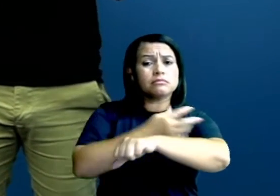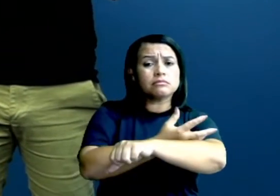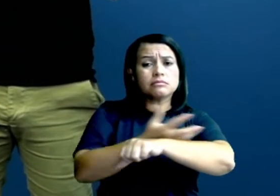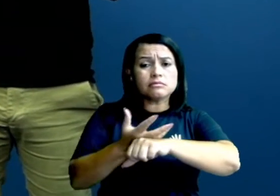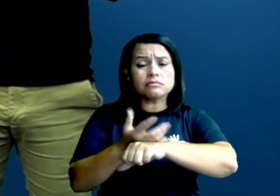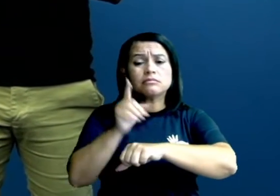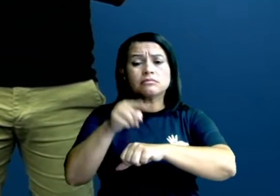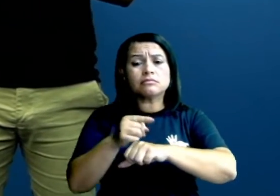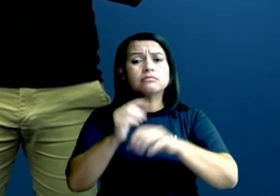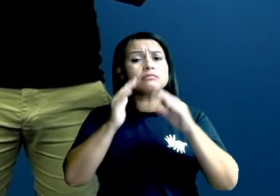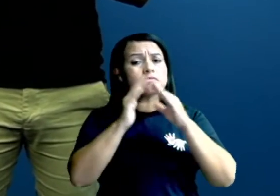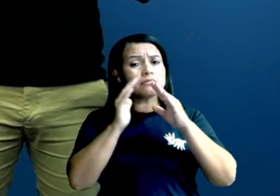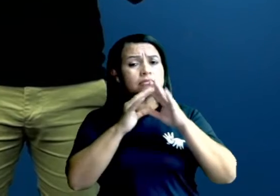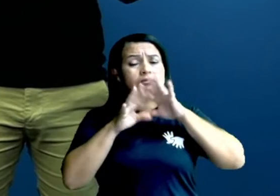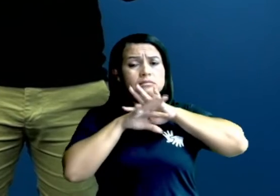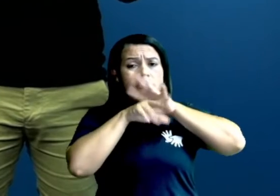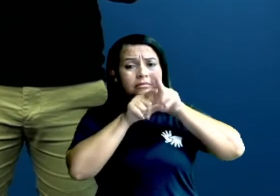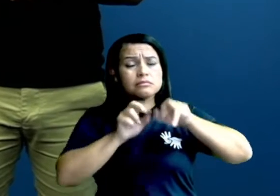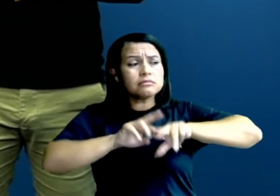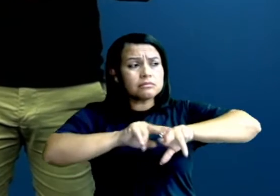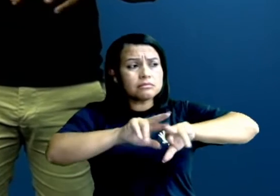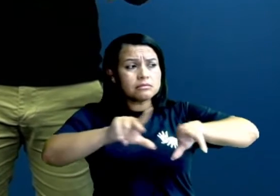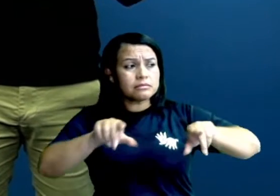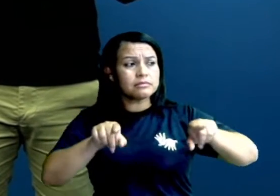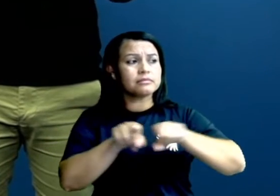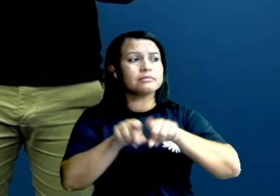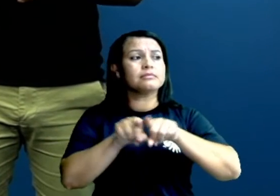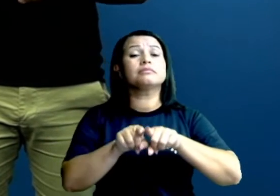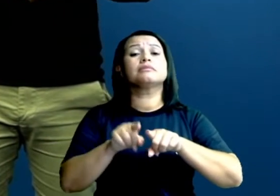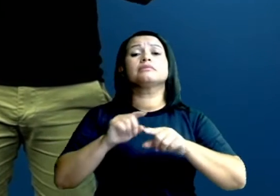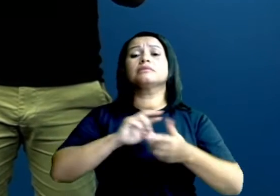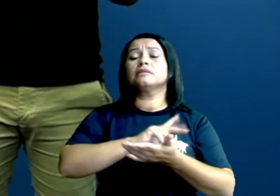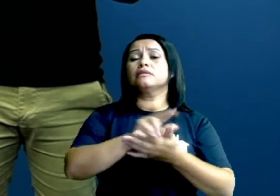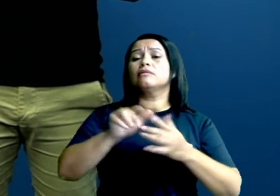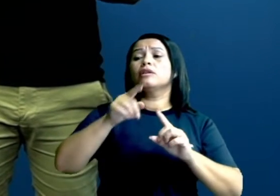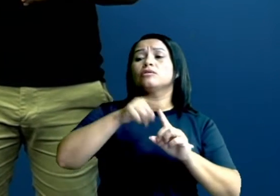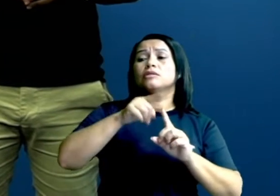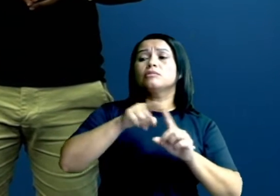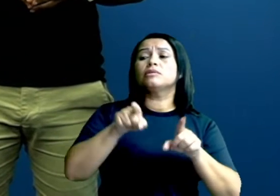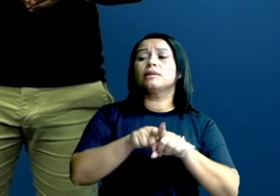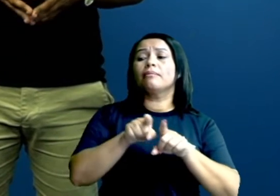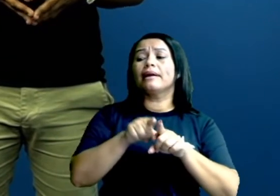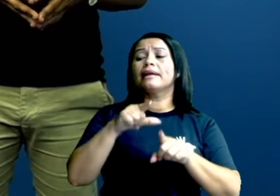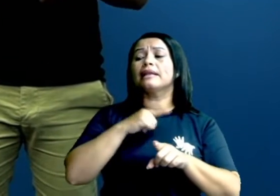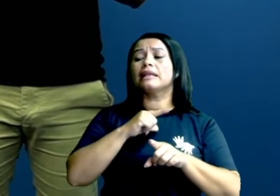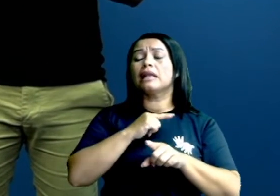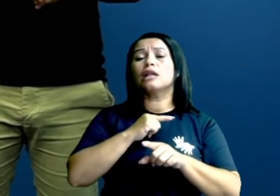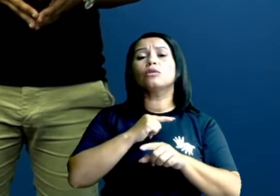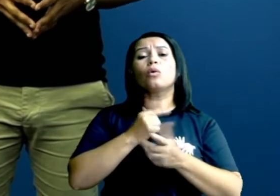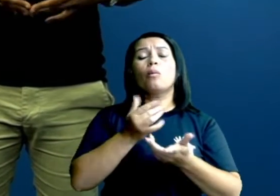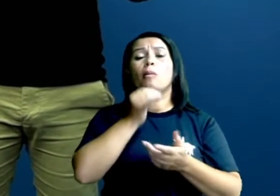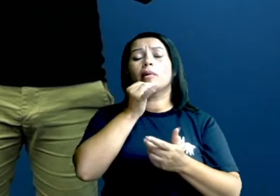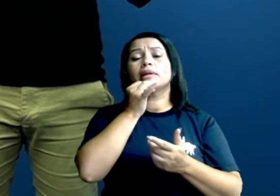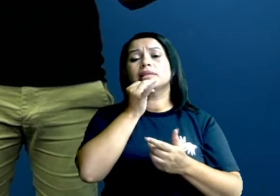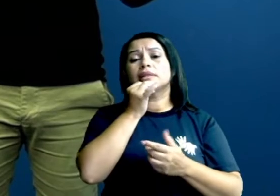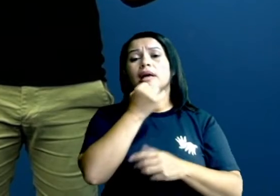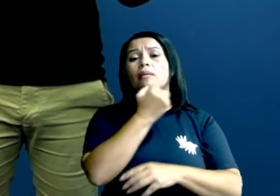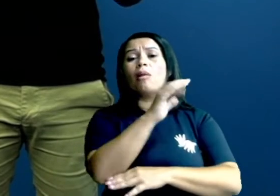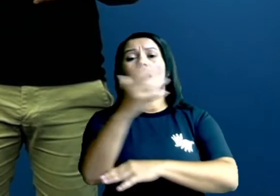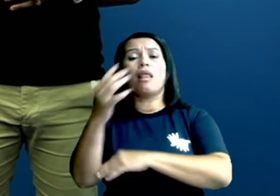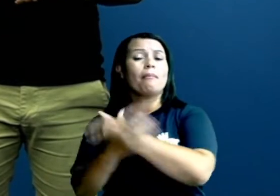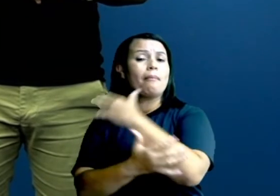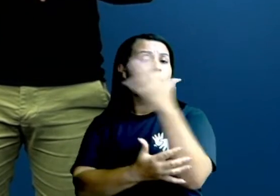a morada de animais, né, de animais silvestres, dos mais diversos tipos, e em se tratando da Mata Atlântica, né, você tem uma